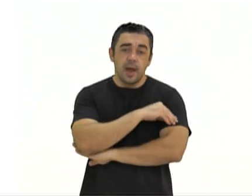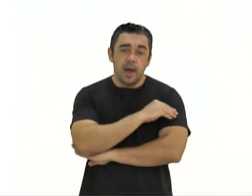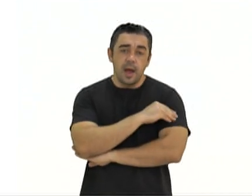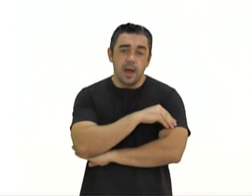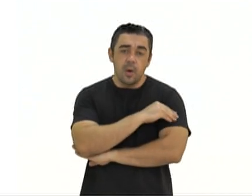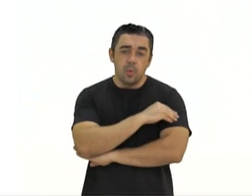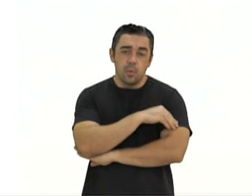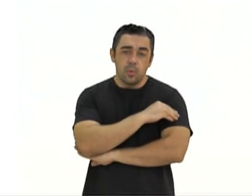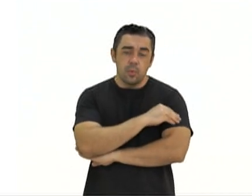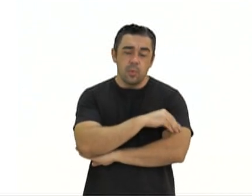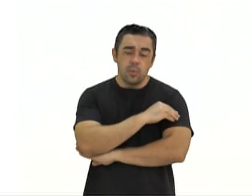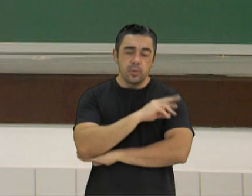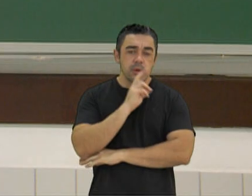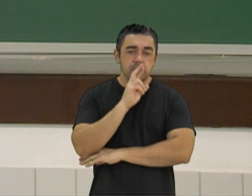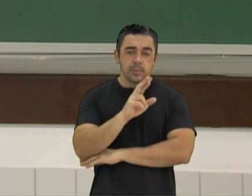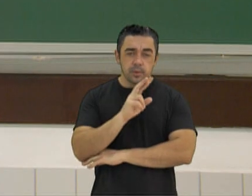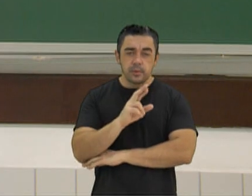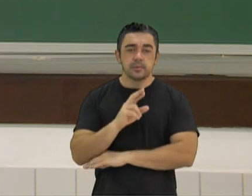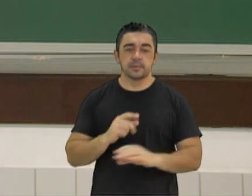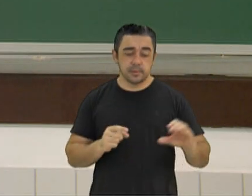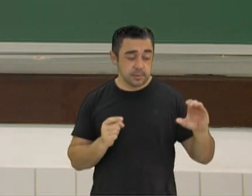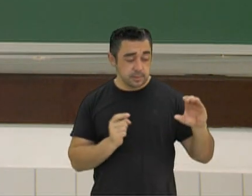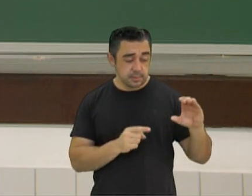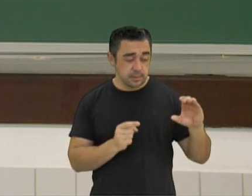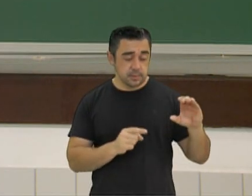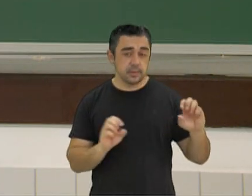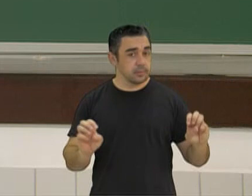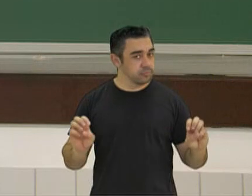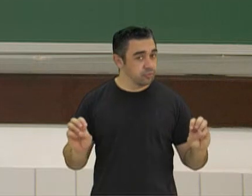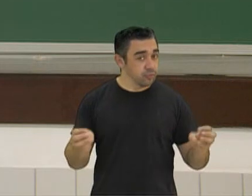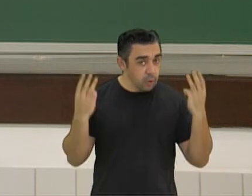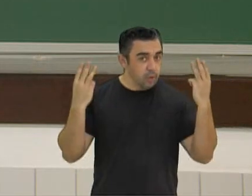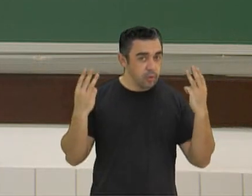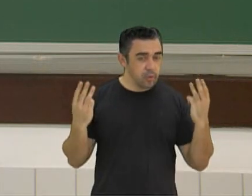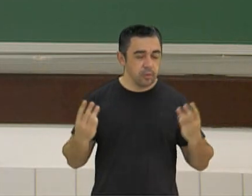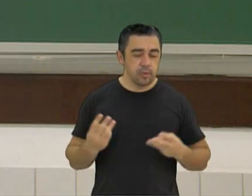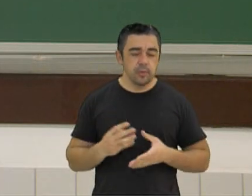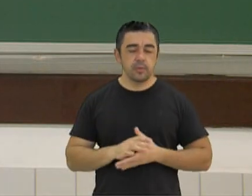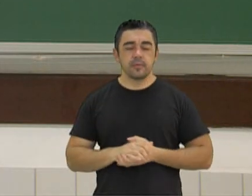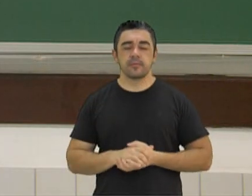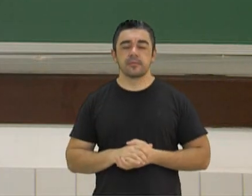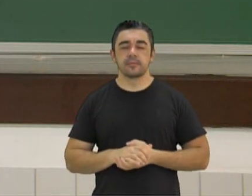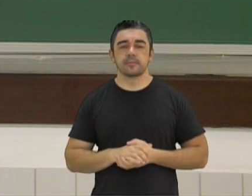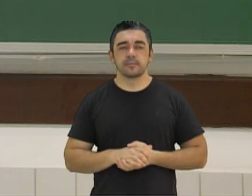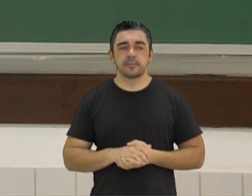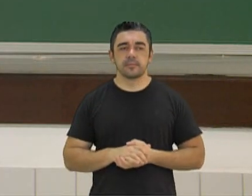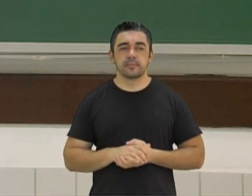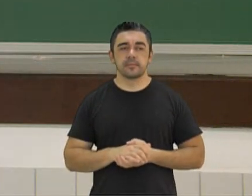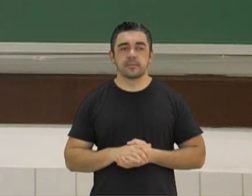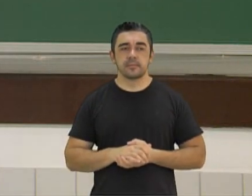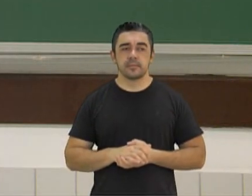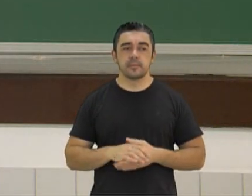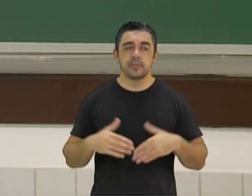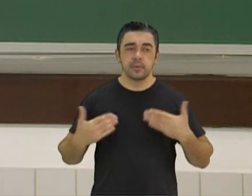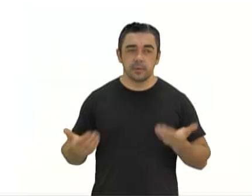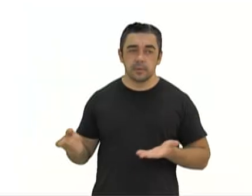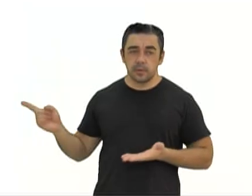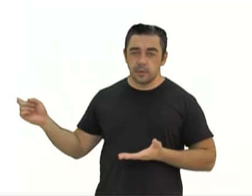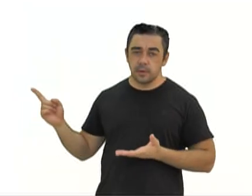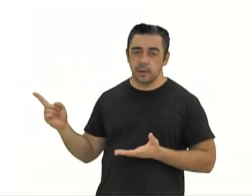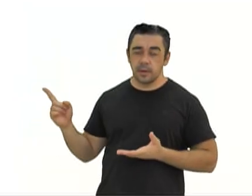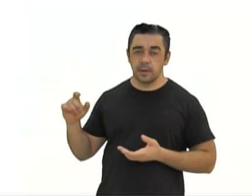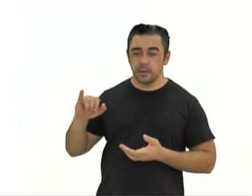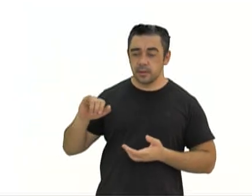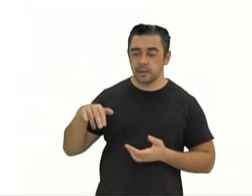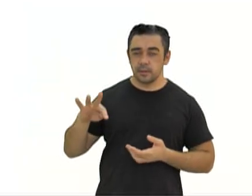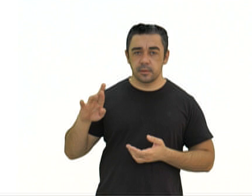certa, letra C. Letra C de show, beleza? Tranquilo? Desidratação